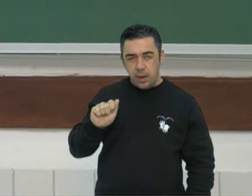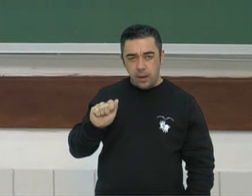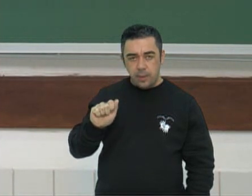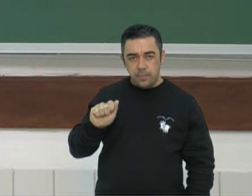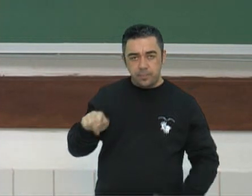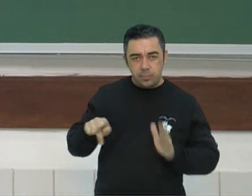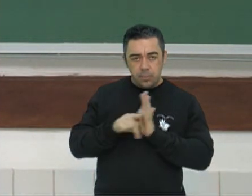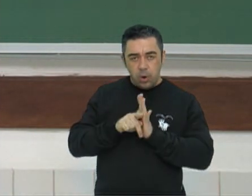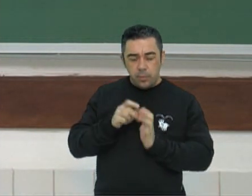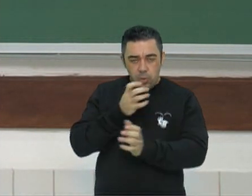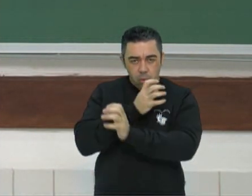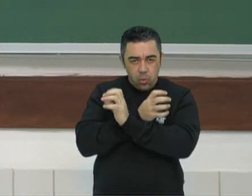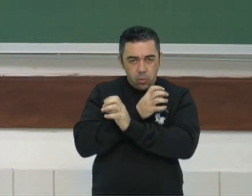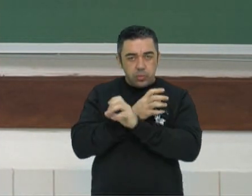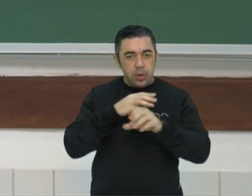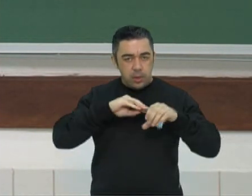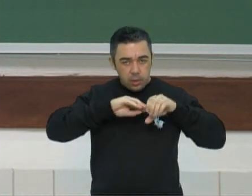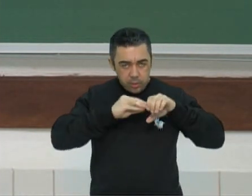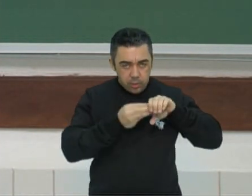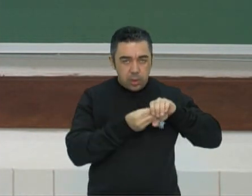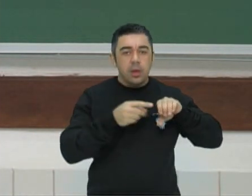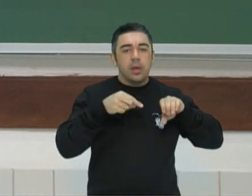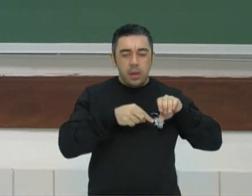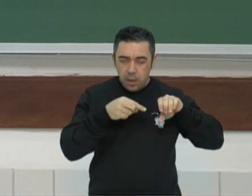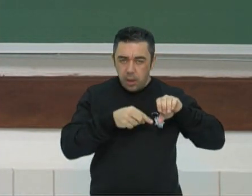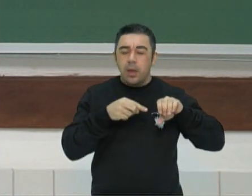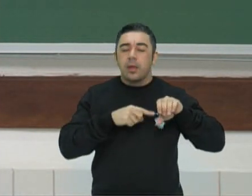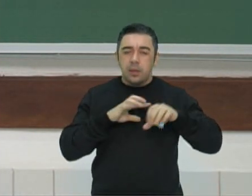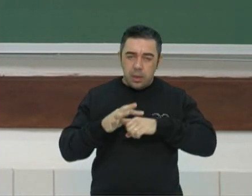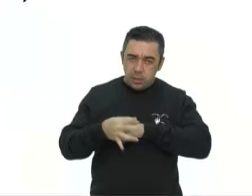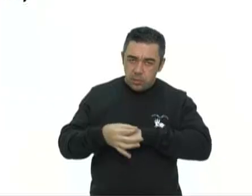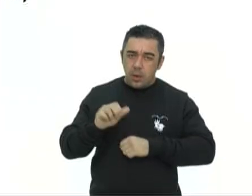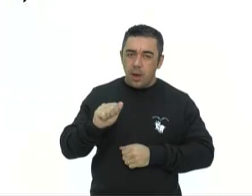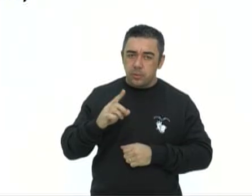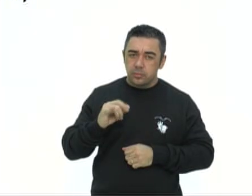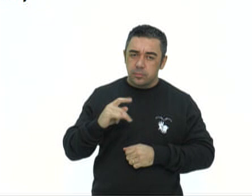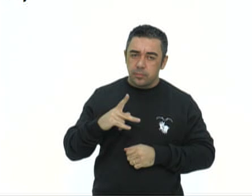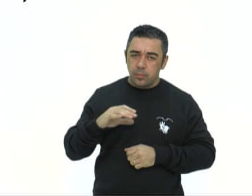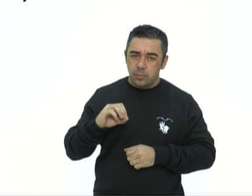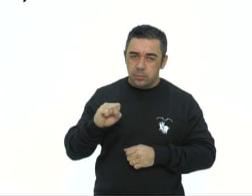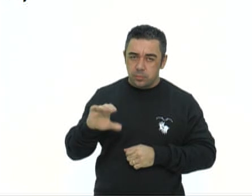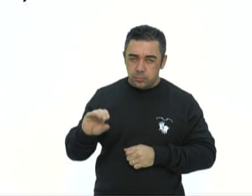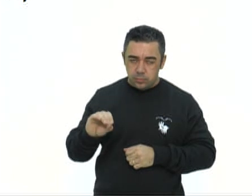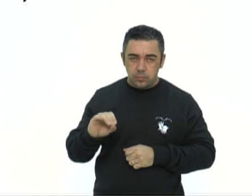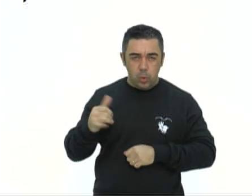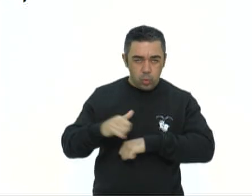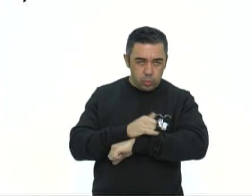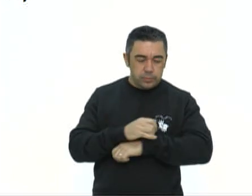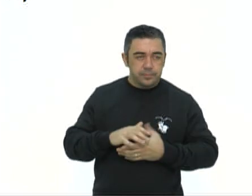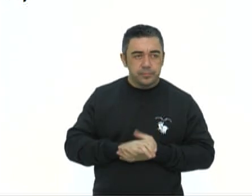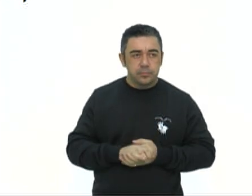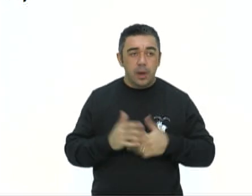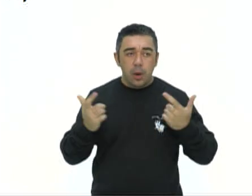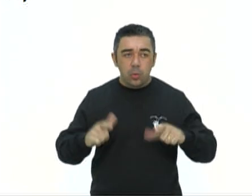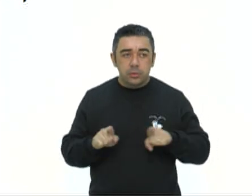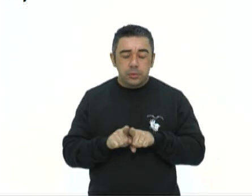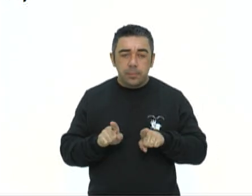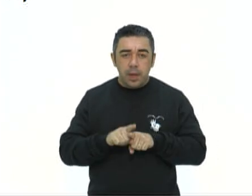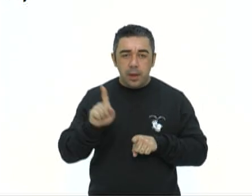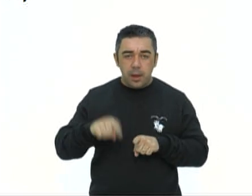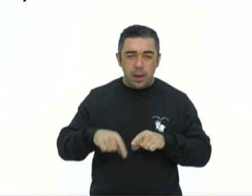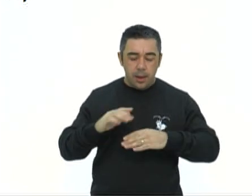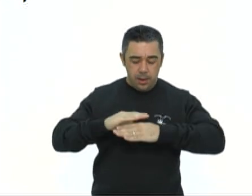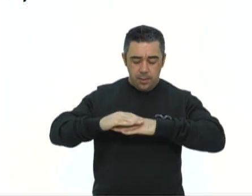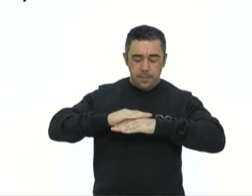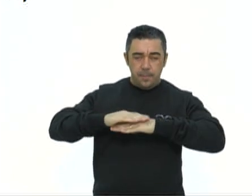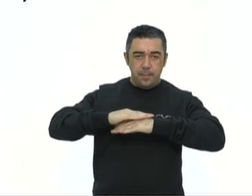né, entre outros elementos, por tecido adiposo. E também ele vai formar, onde é que ele vai estar presente, né? uma camada sobre a